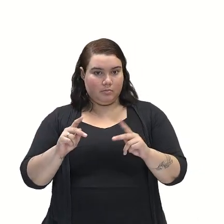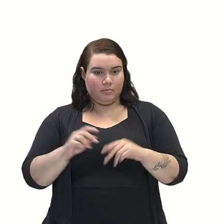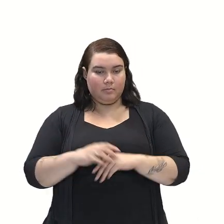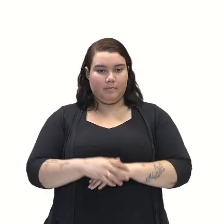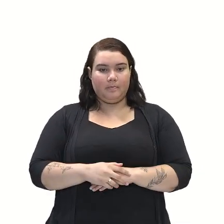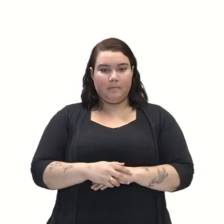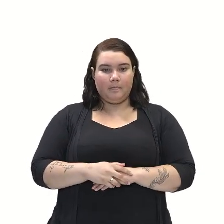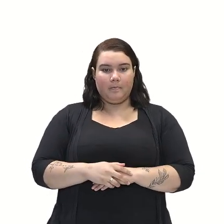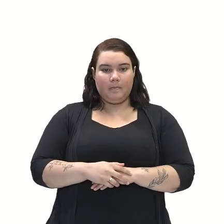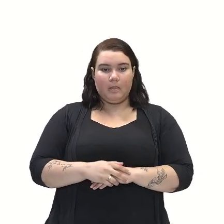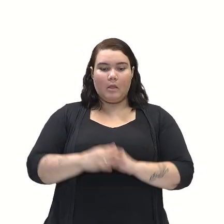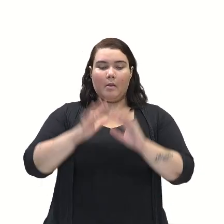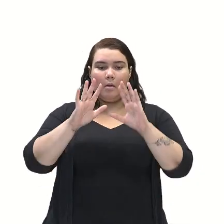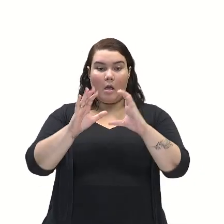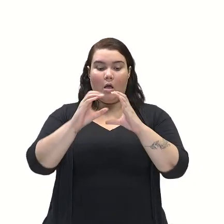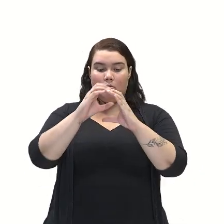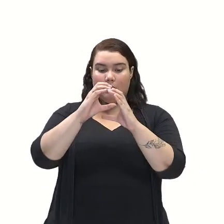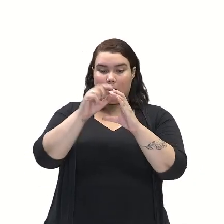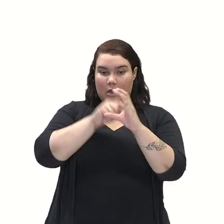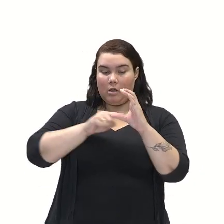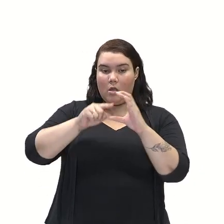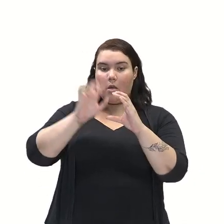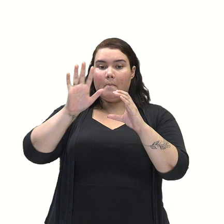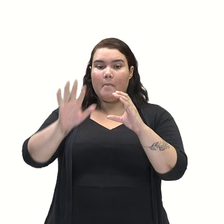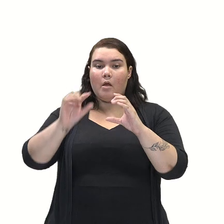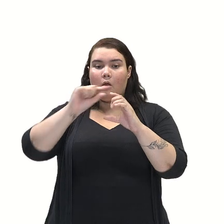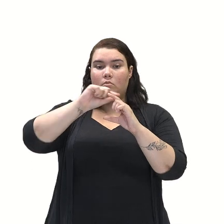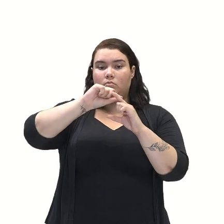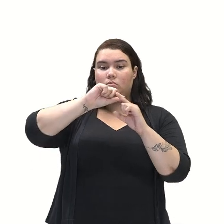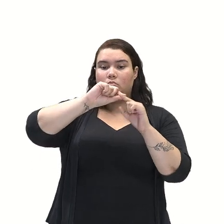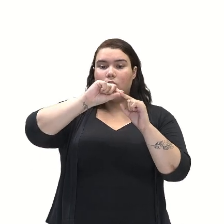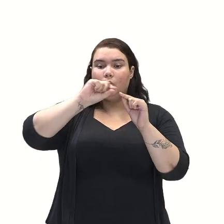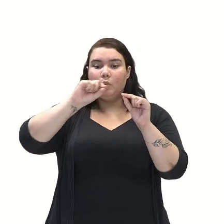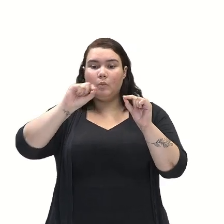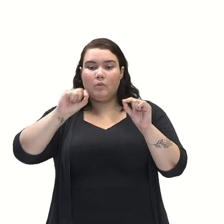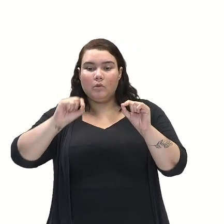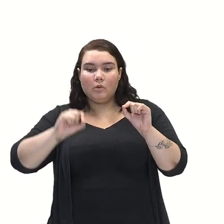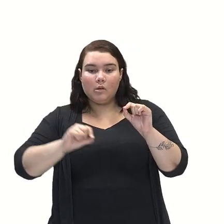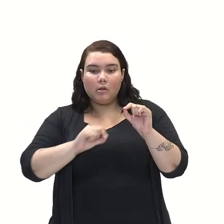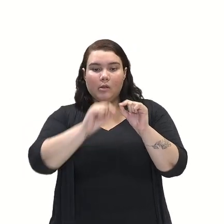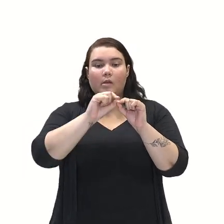a cerca, ela é a